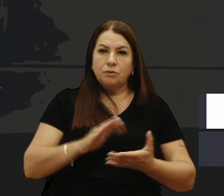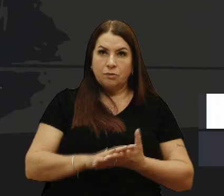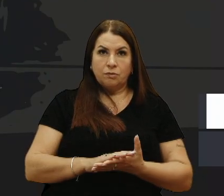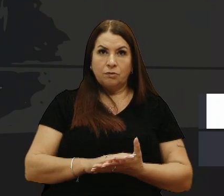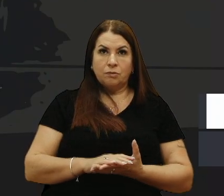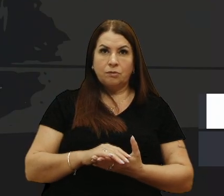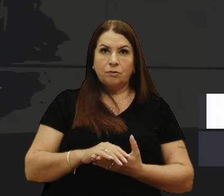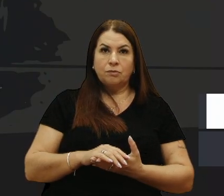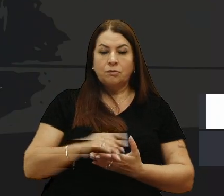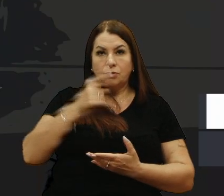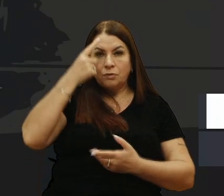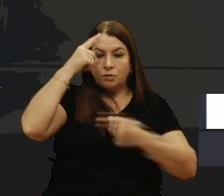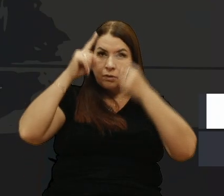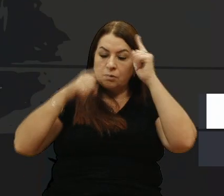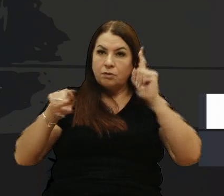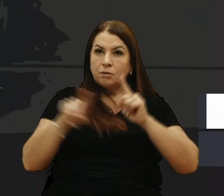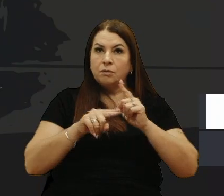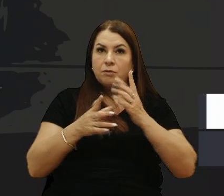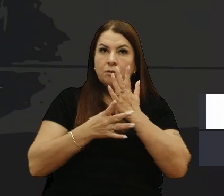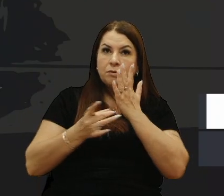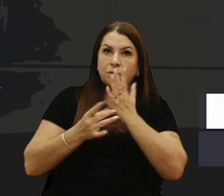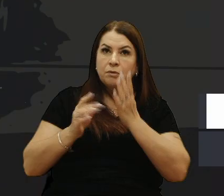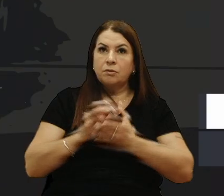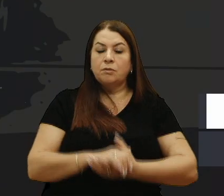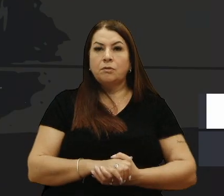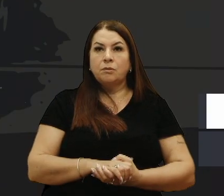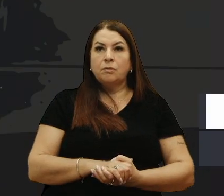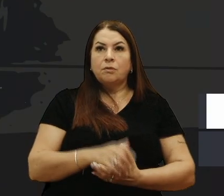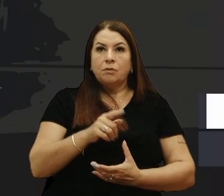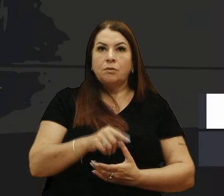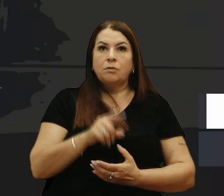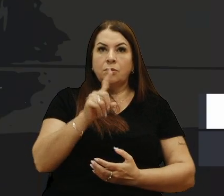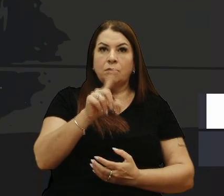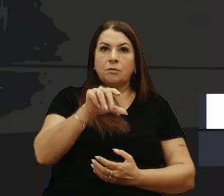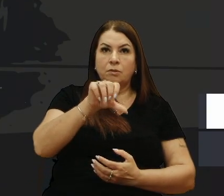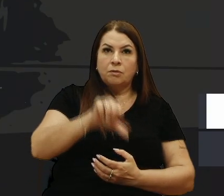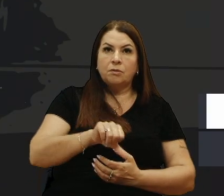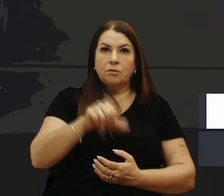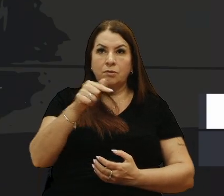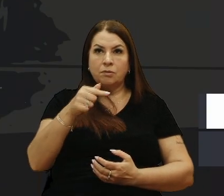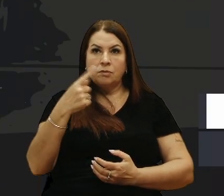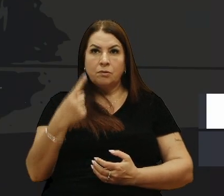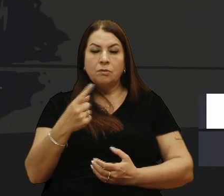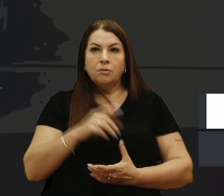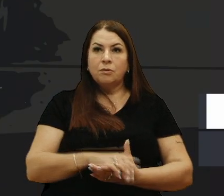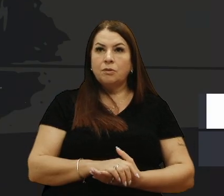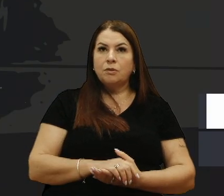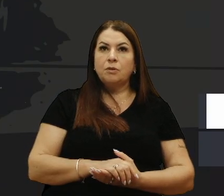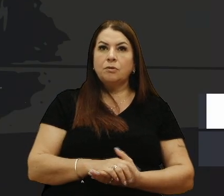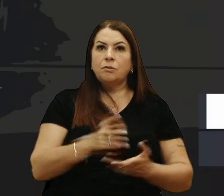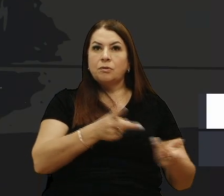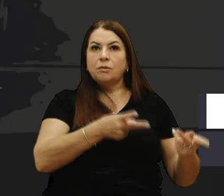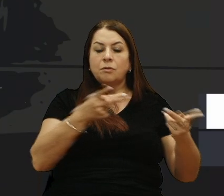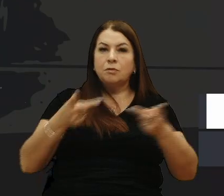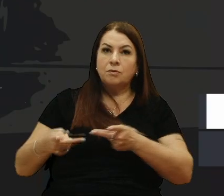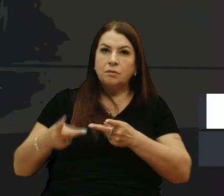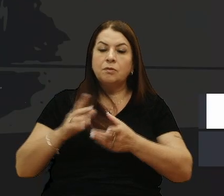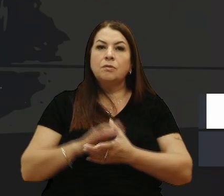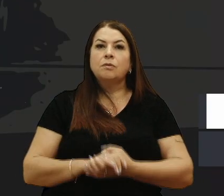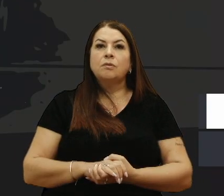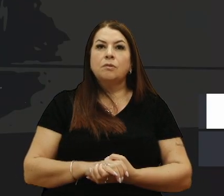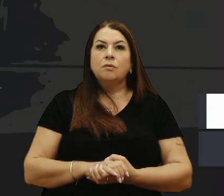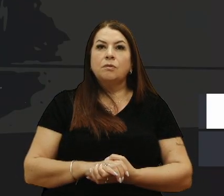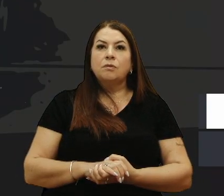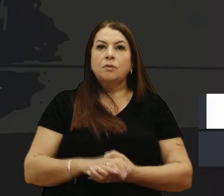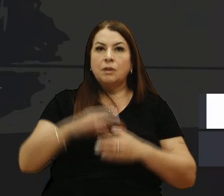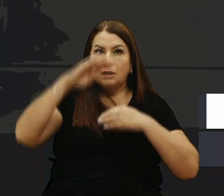suas criatividades e habilidades. Em 1971, durante uma visita